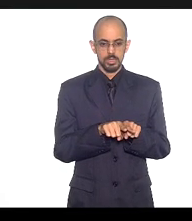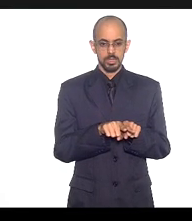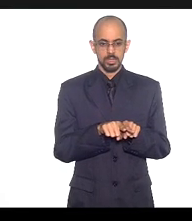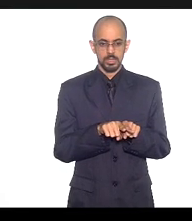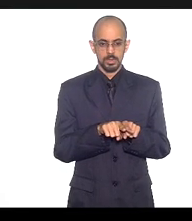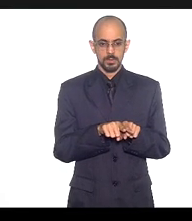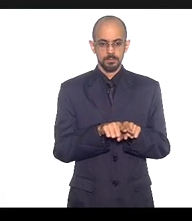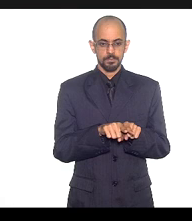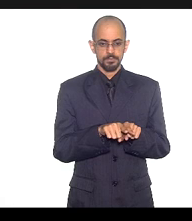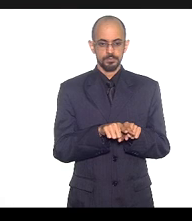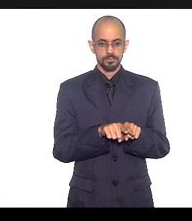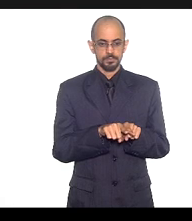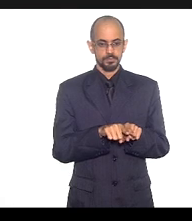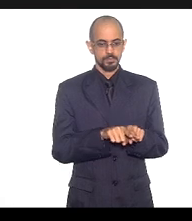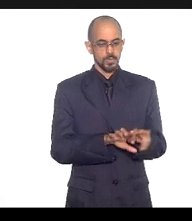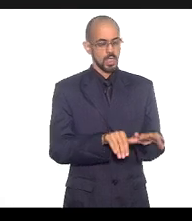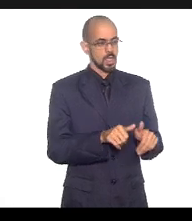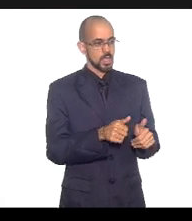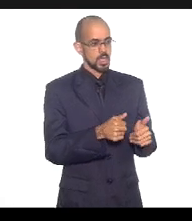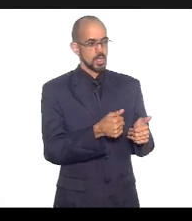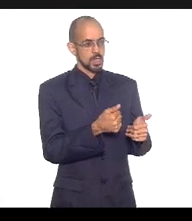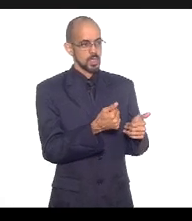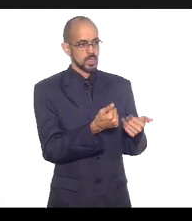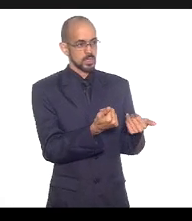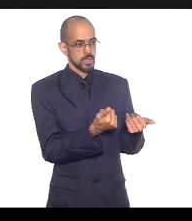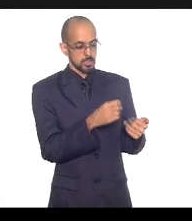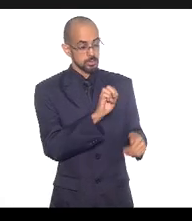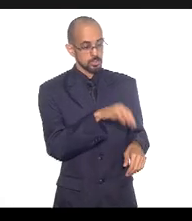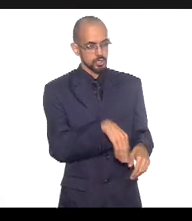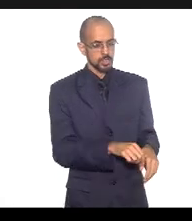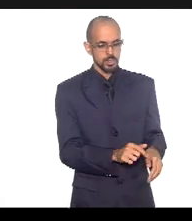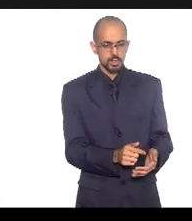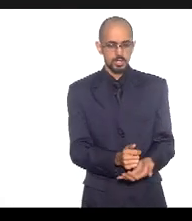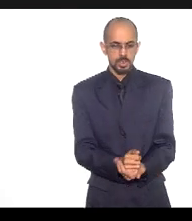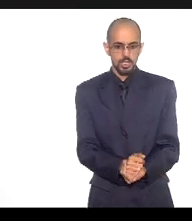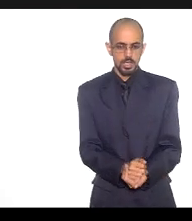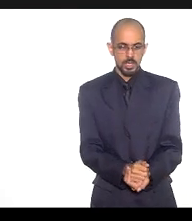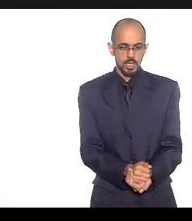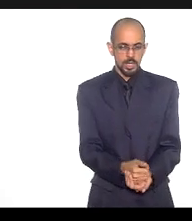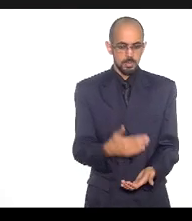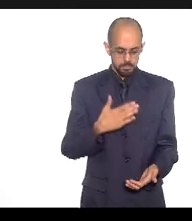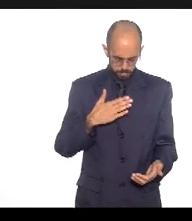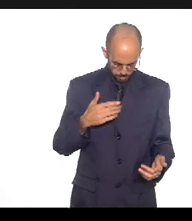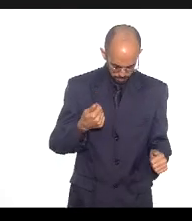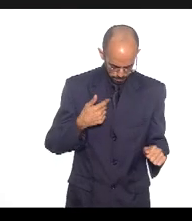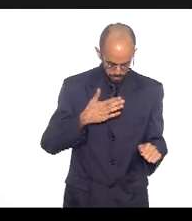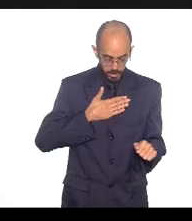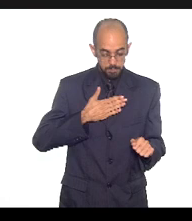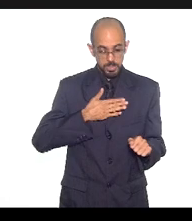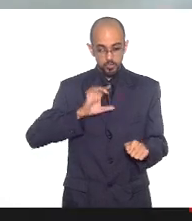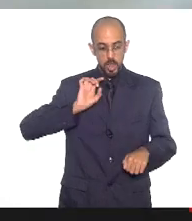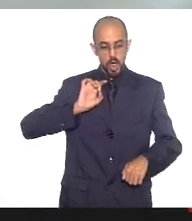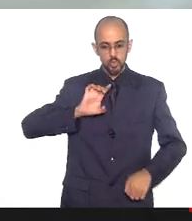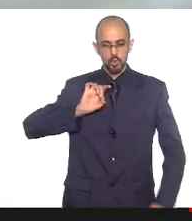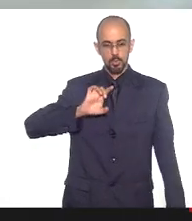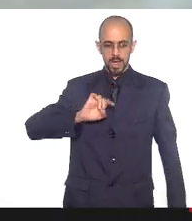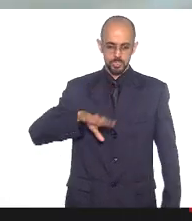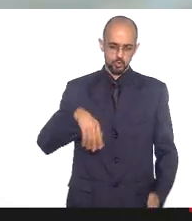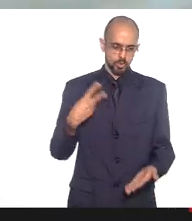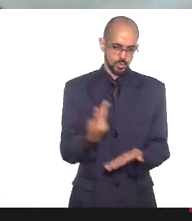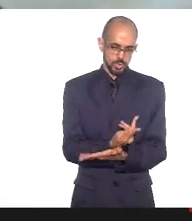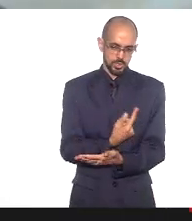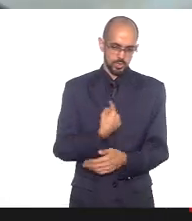doutor Fortunato. Sim, eu me saiu até mecanicamente. Pois não. Eu já